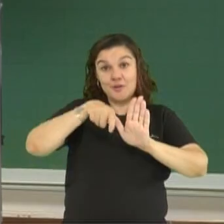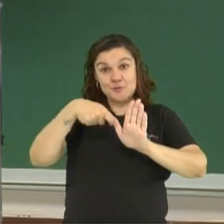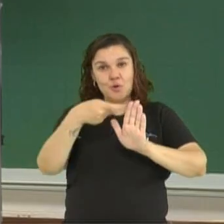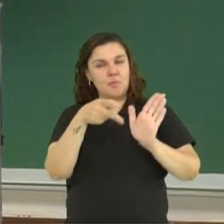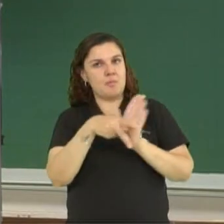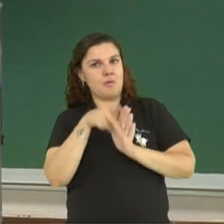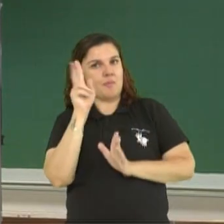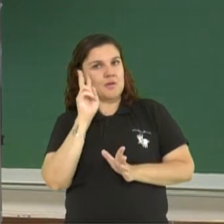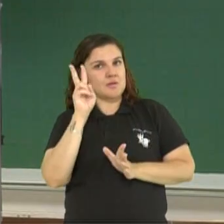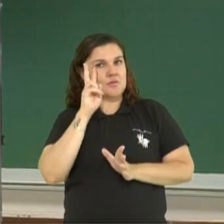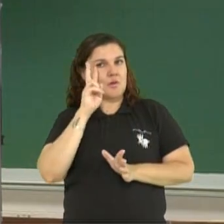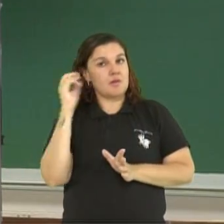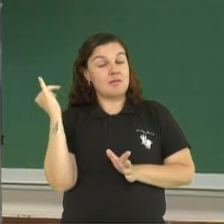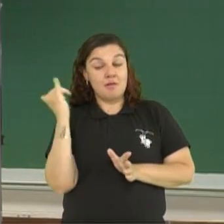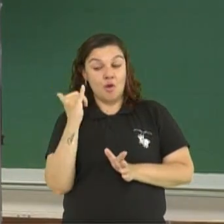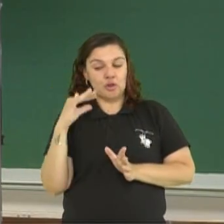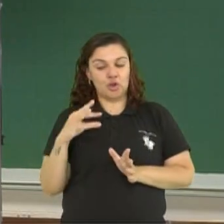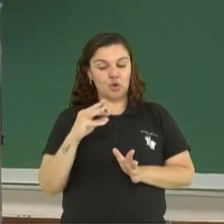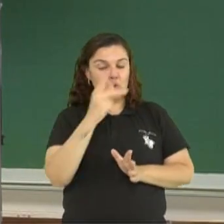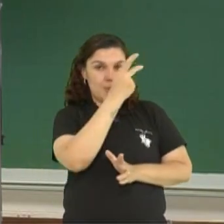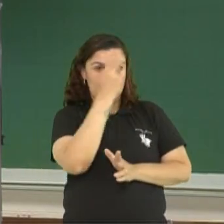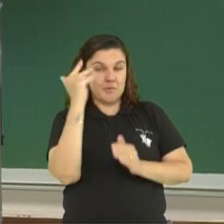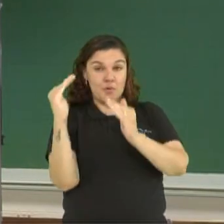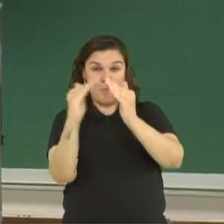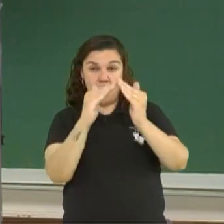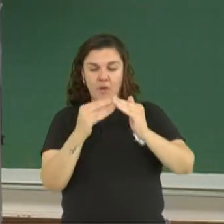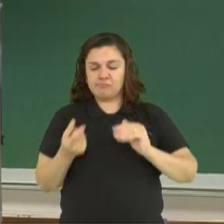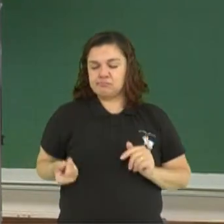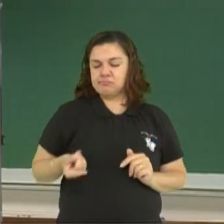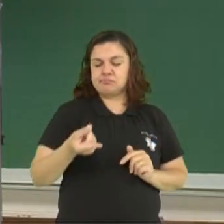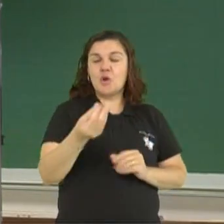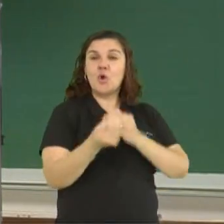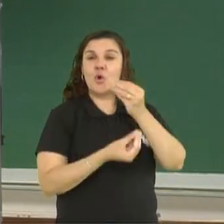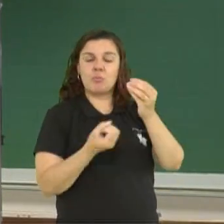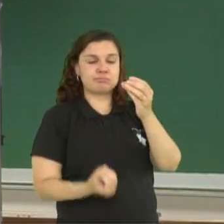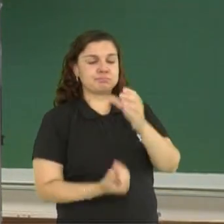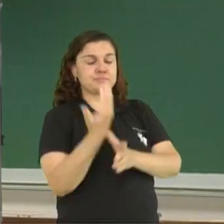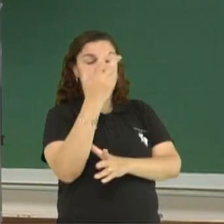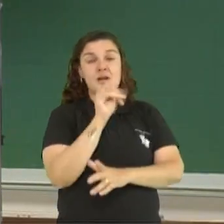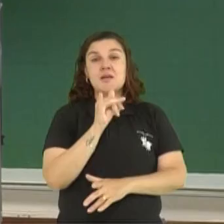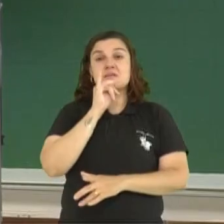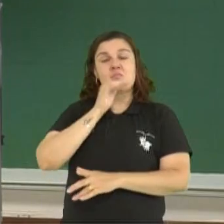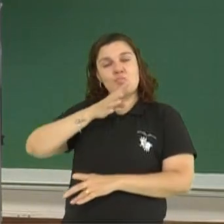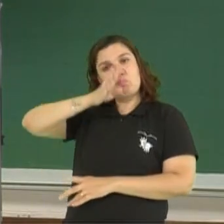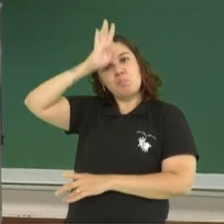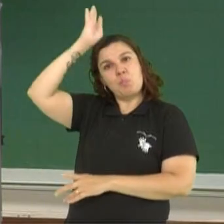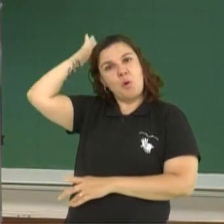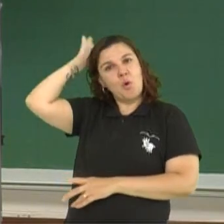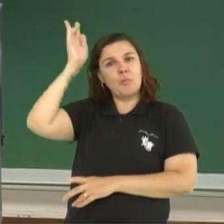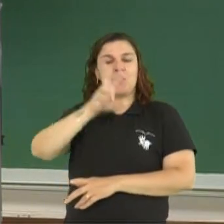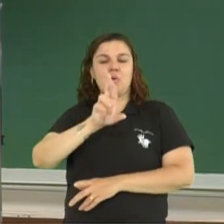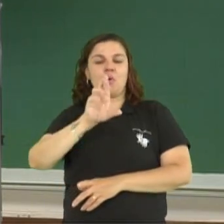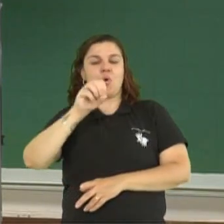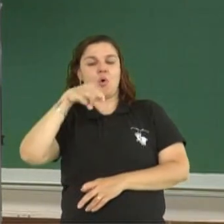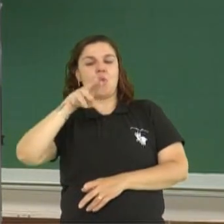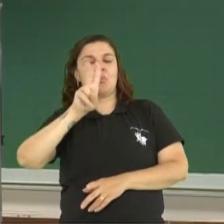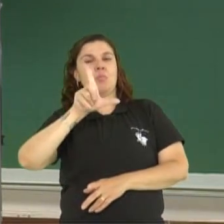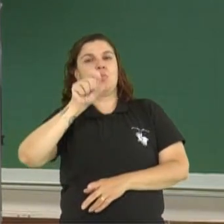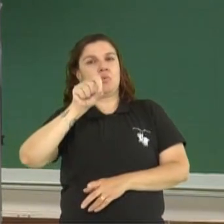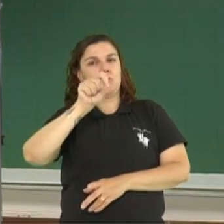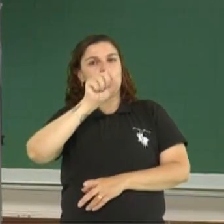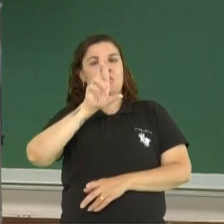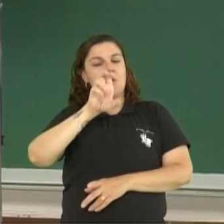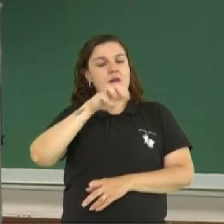quê? Eles queriam contar para todos os habitantes, dali a muitos anos, como é que surgiu. Por exemplo, Roma, lá, Rômulo e Remo, surgiram, foram amamentados por uma